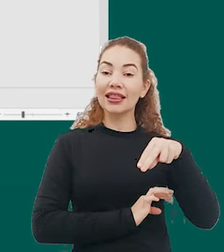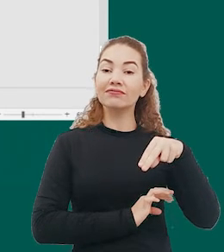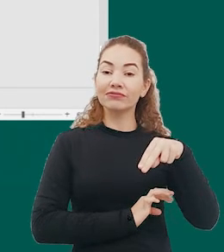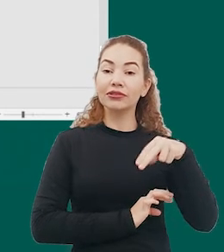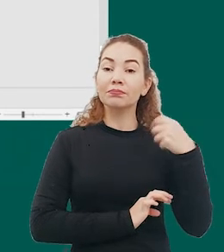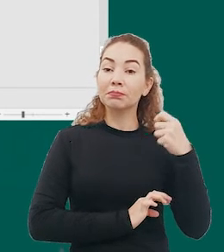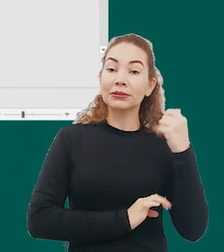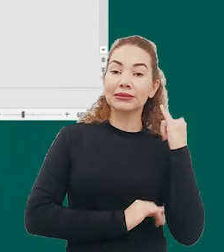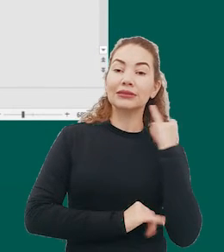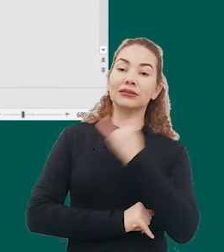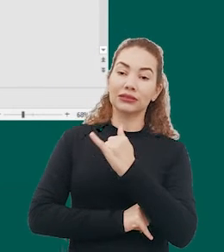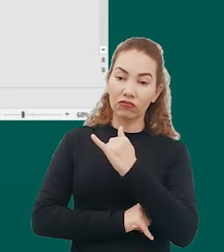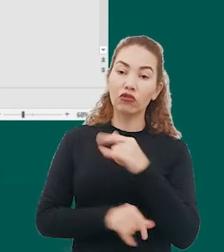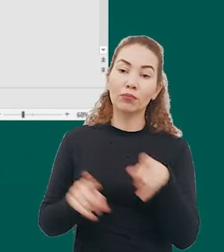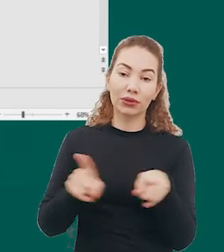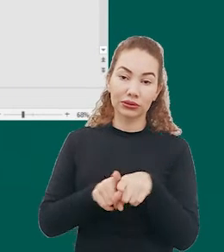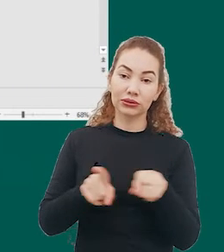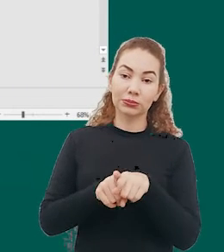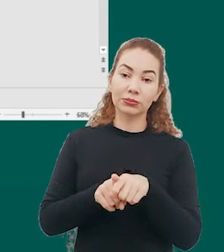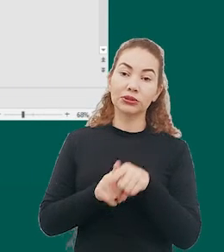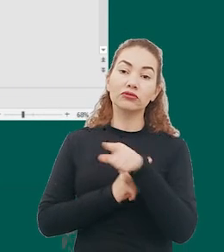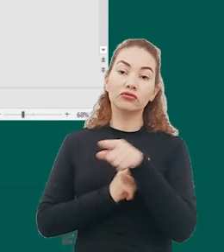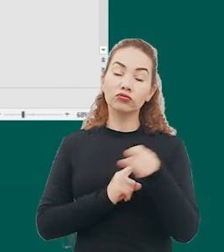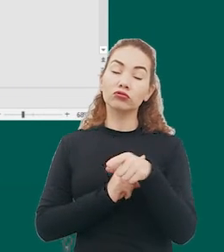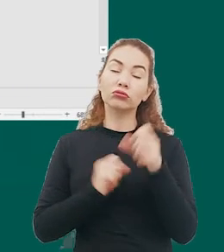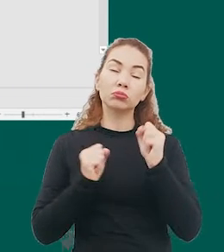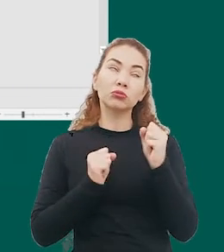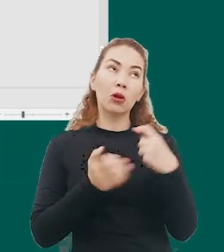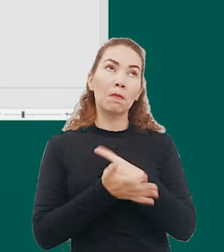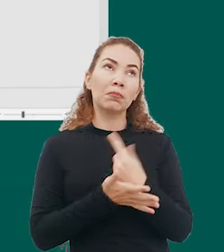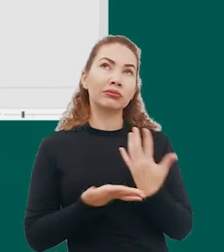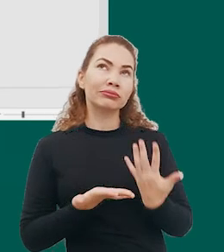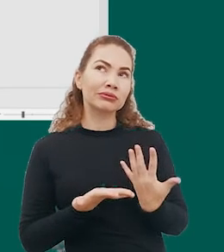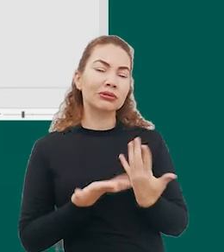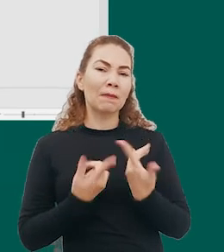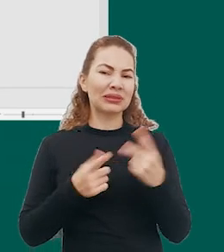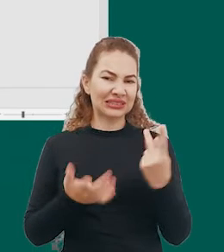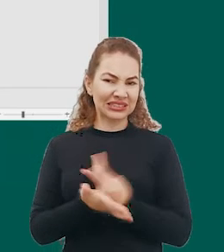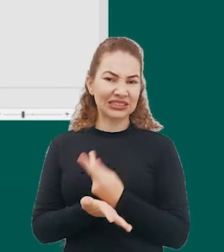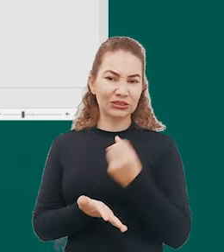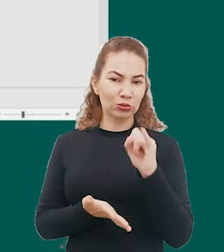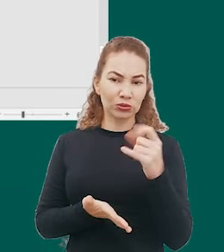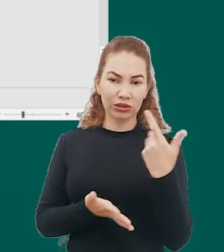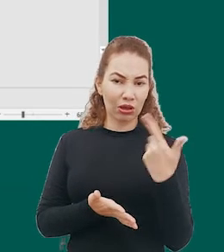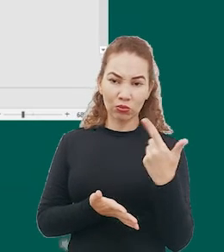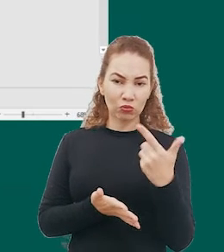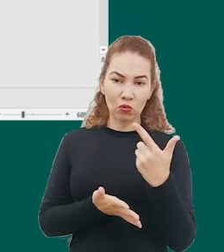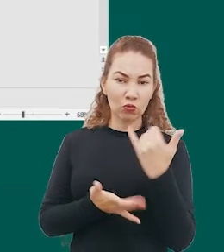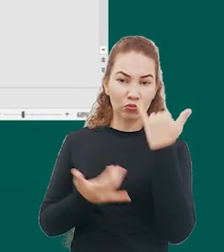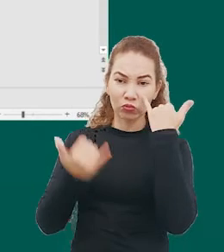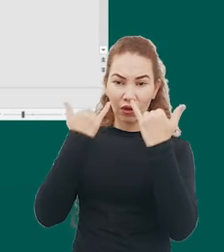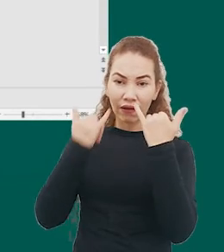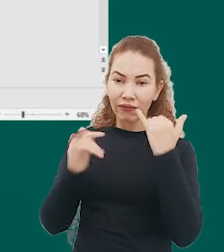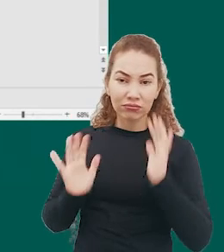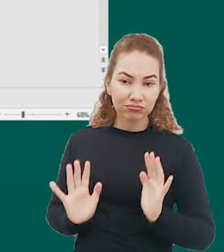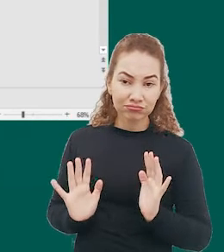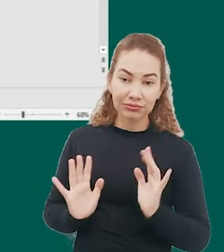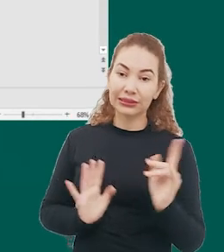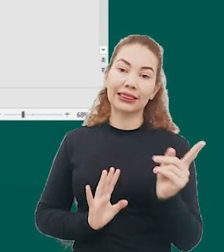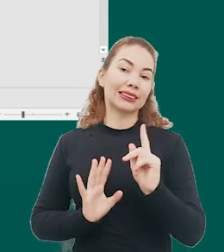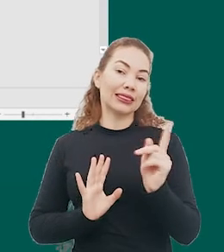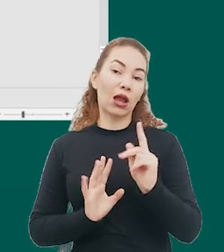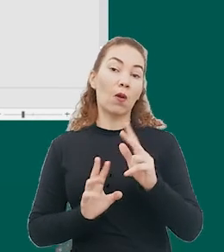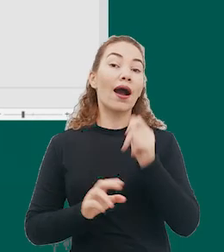fazer essa informação. Daí vocês podem me questionar, mas vai dar erro se eu não prestar essas informações? Não,